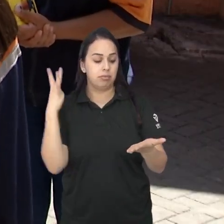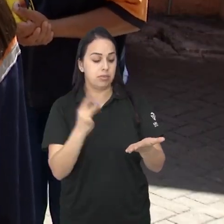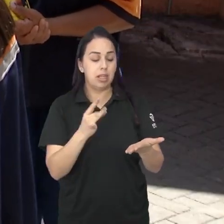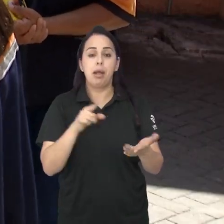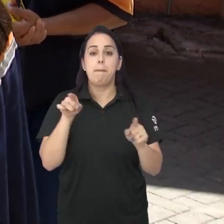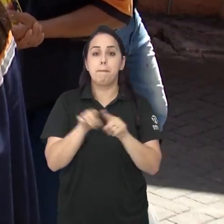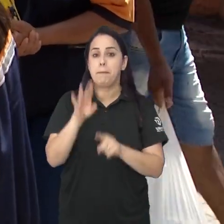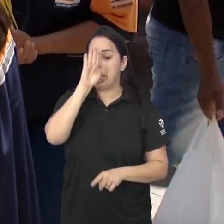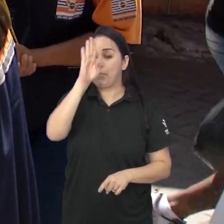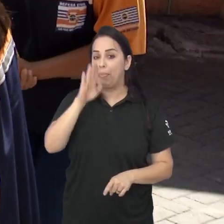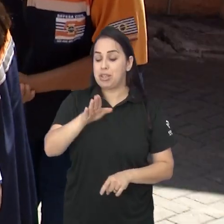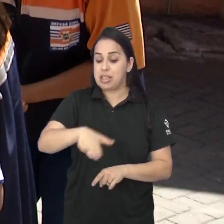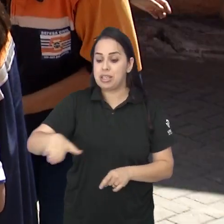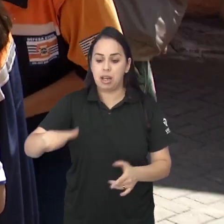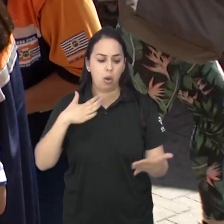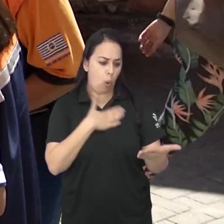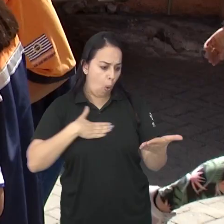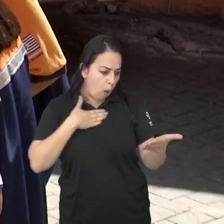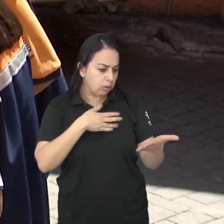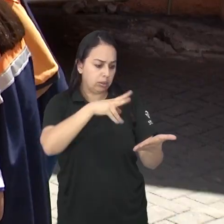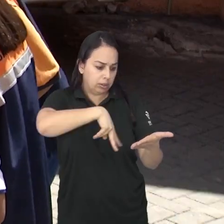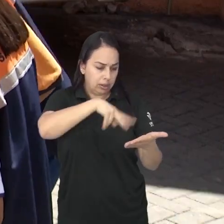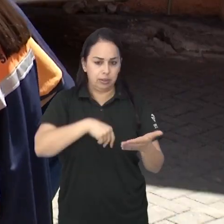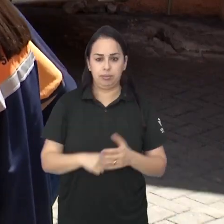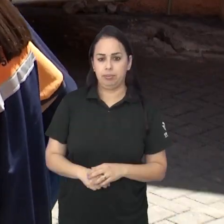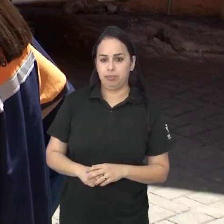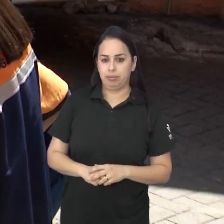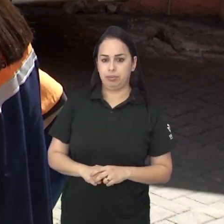chama a atenção das crianças, olha só.